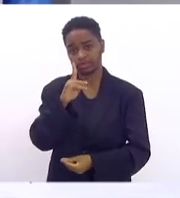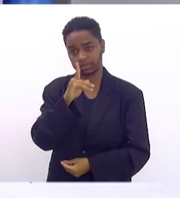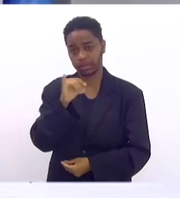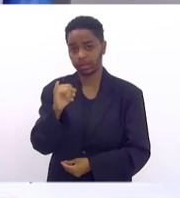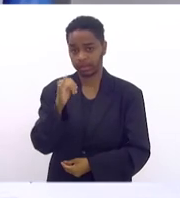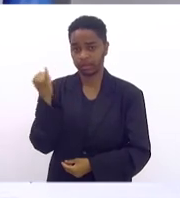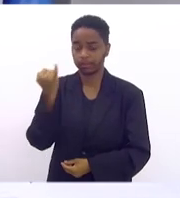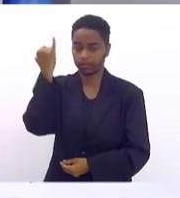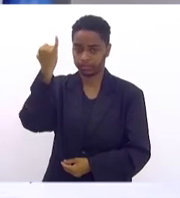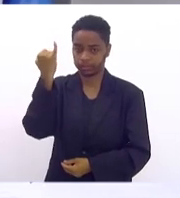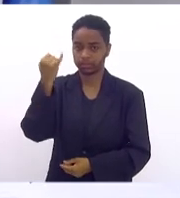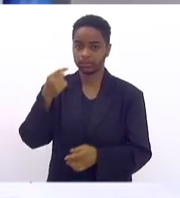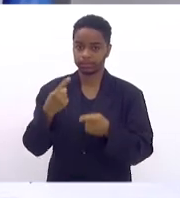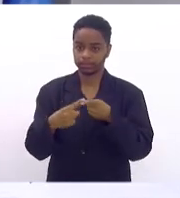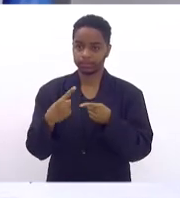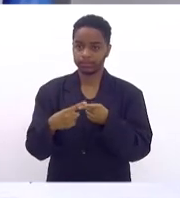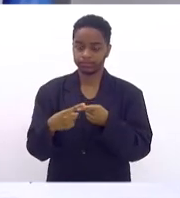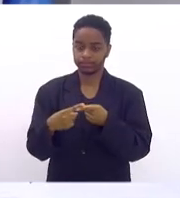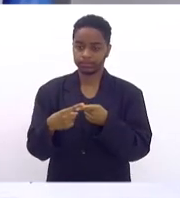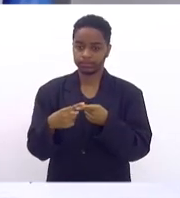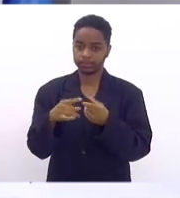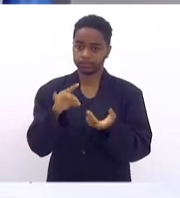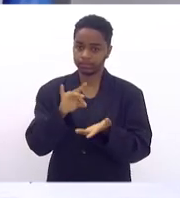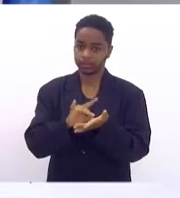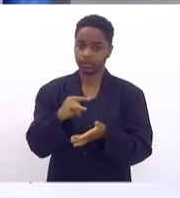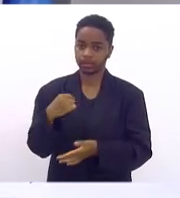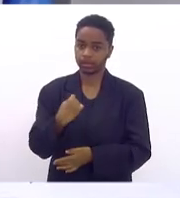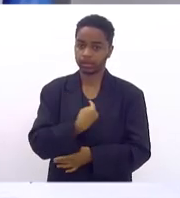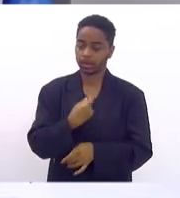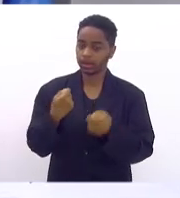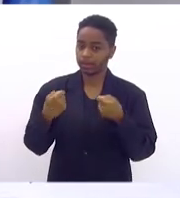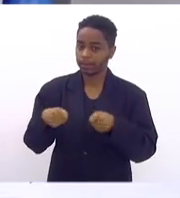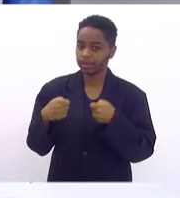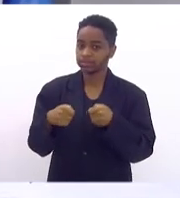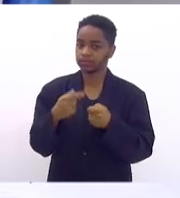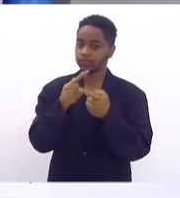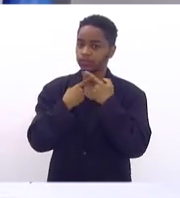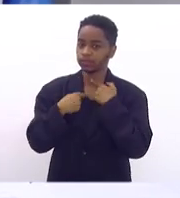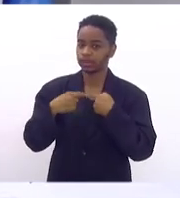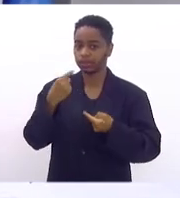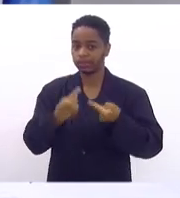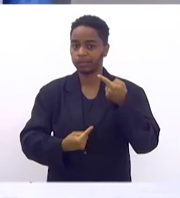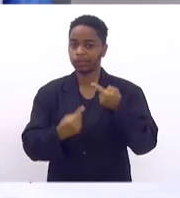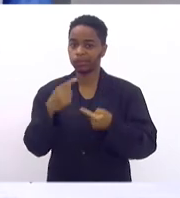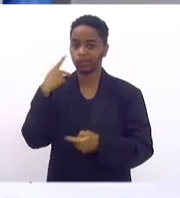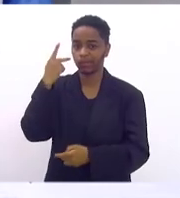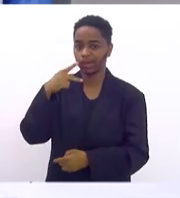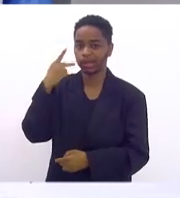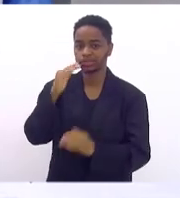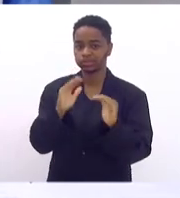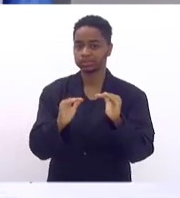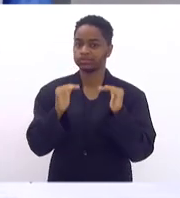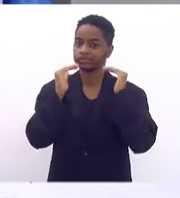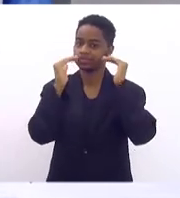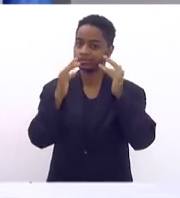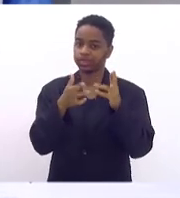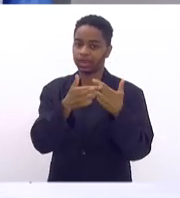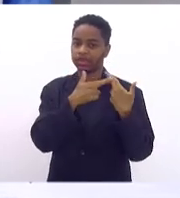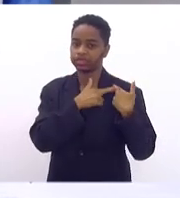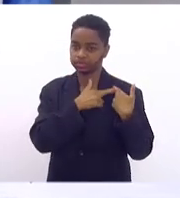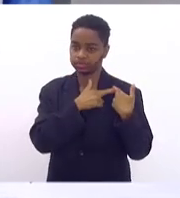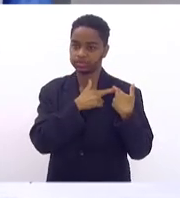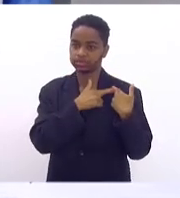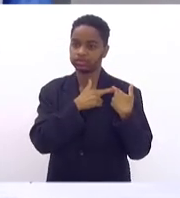é necessária. Afinal de contas, precisaríamos de vontade política das autoridades responsáveis